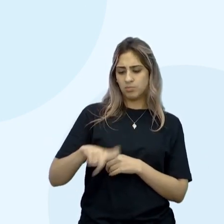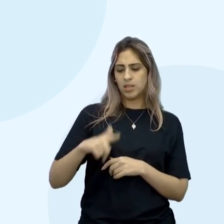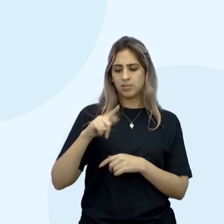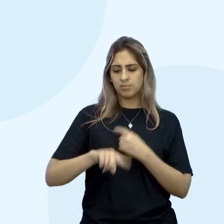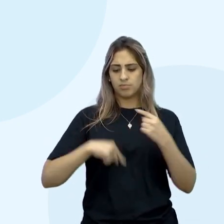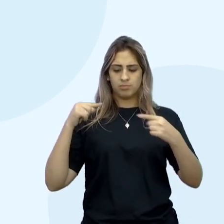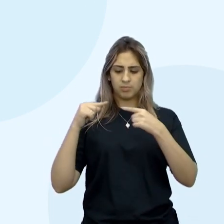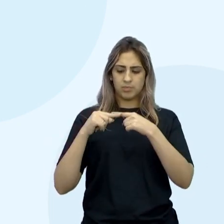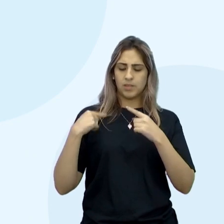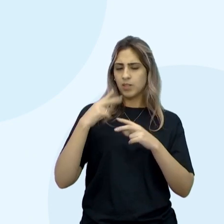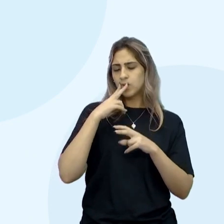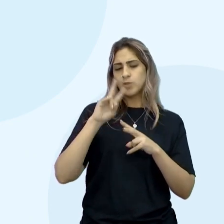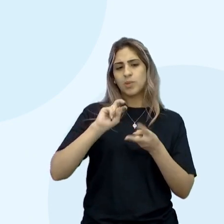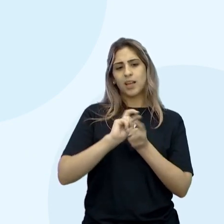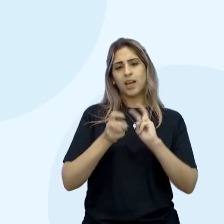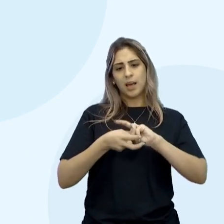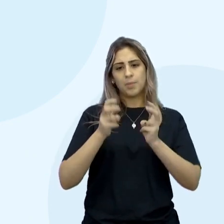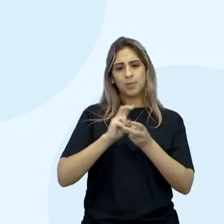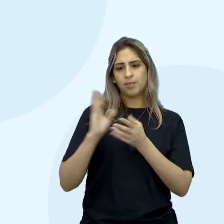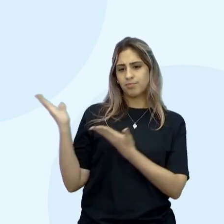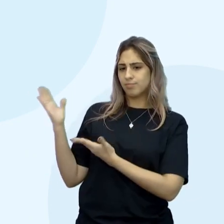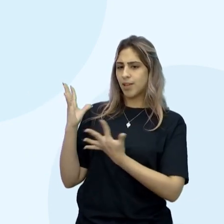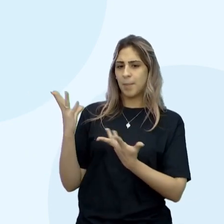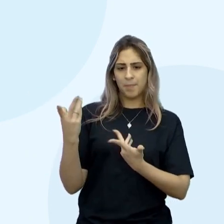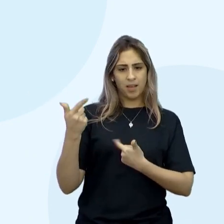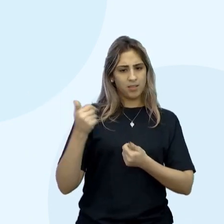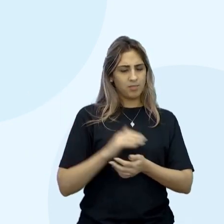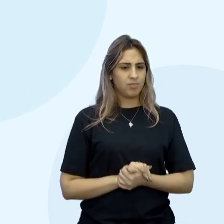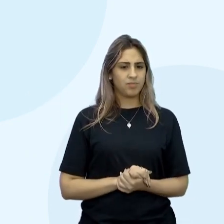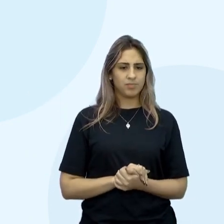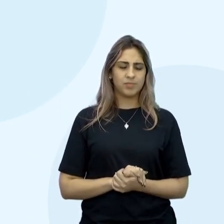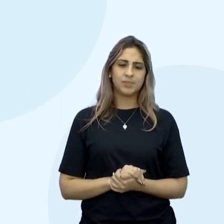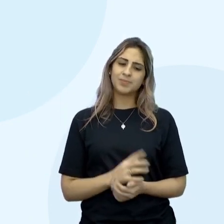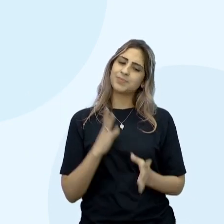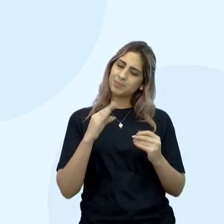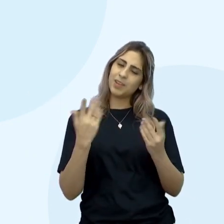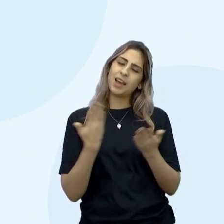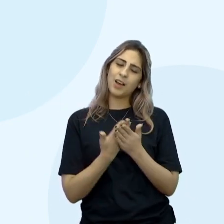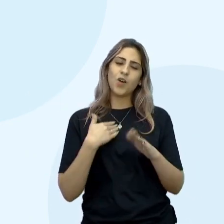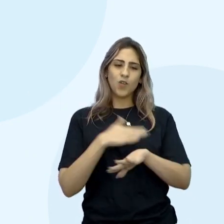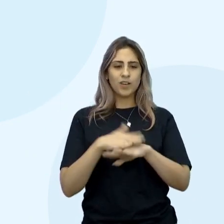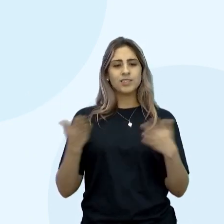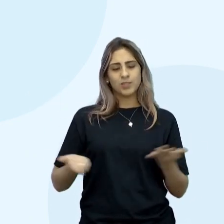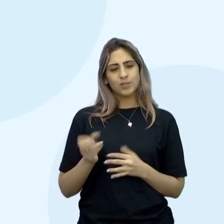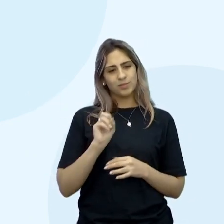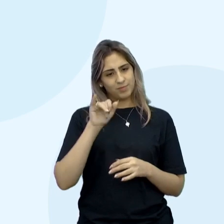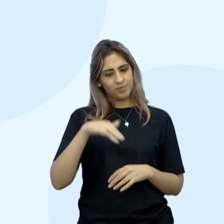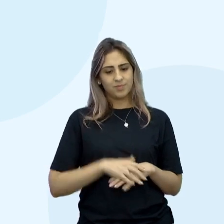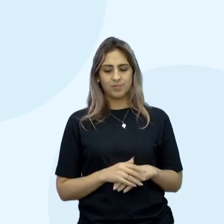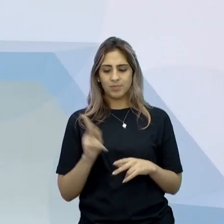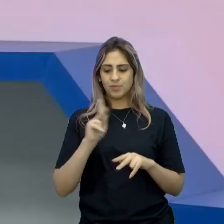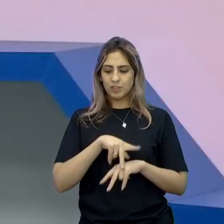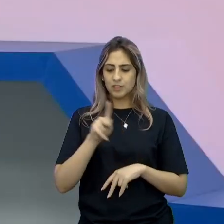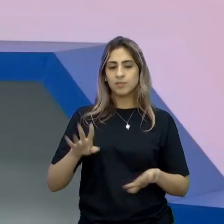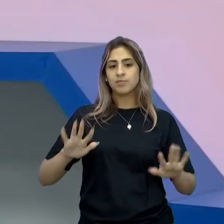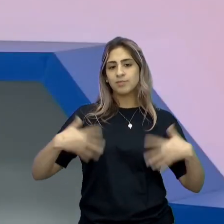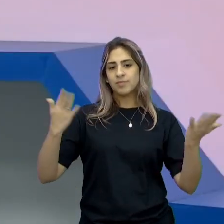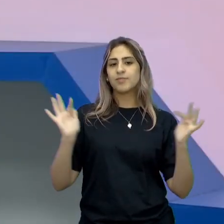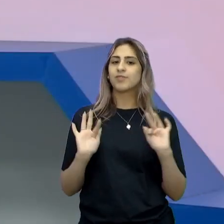da capoeira, que hoje eu achei essa cena fantástica. Muito bem, tem tudo a ver com a nossa conversa de hoje. Não é? Jocely, estamos muito